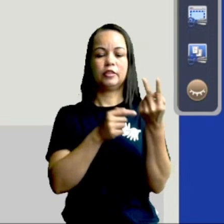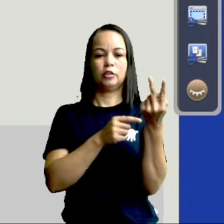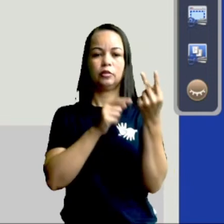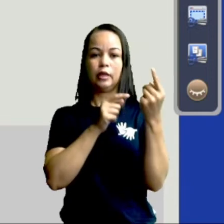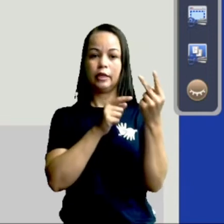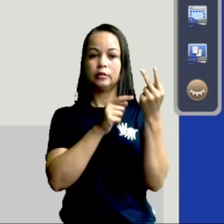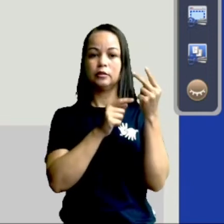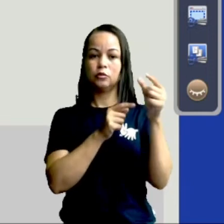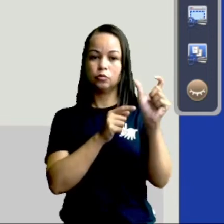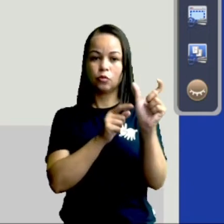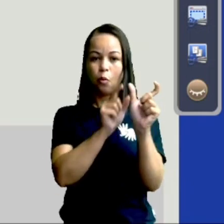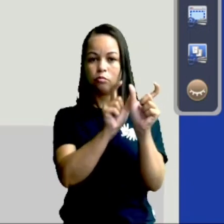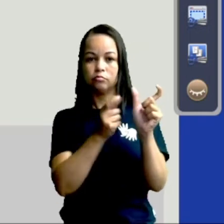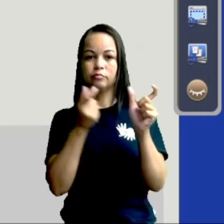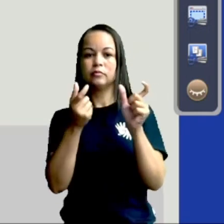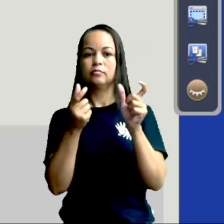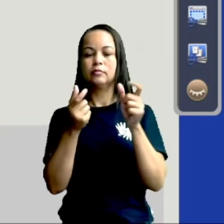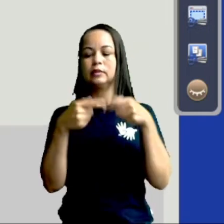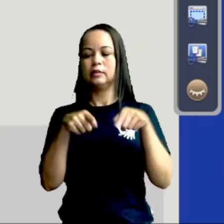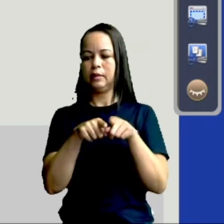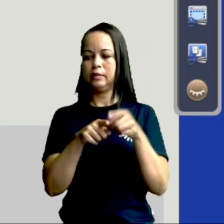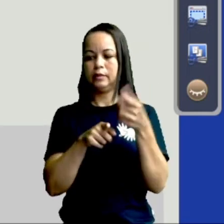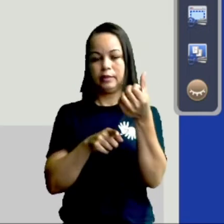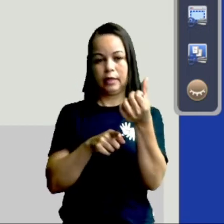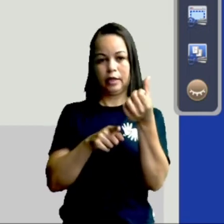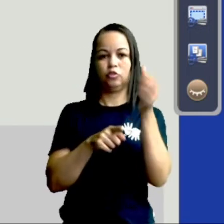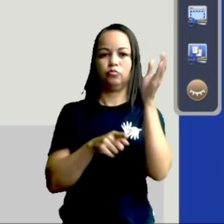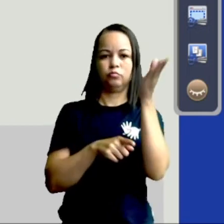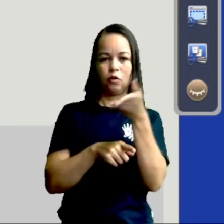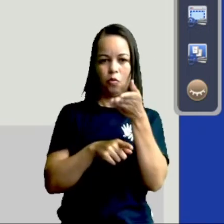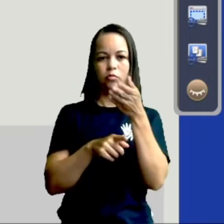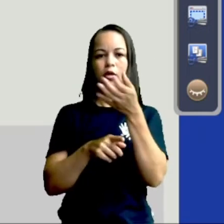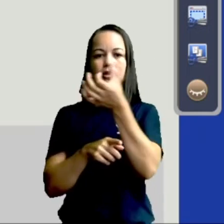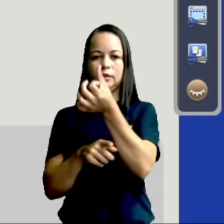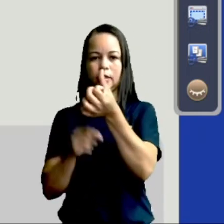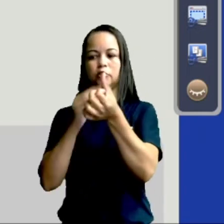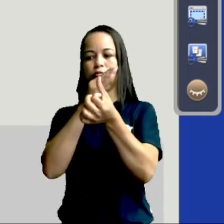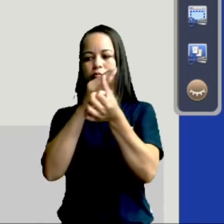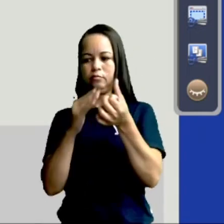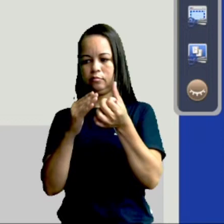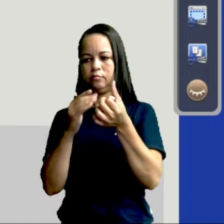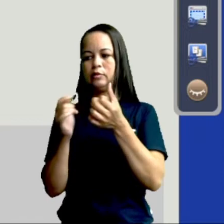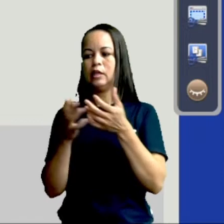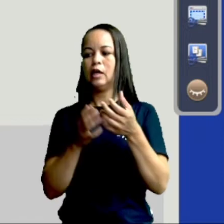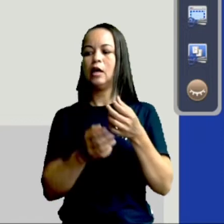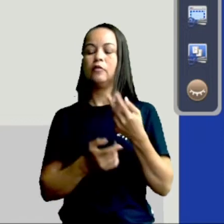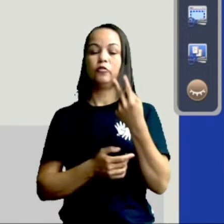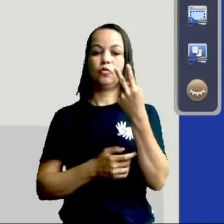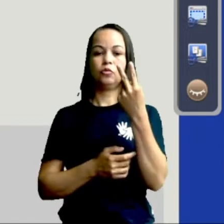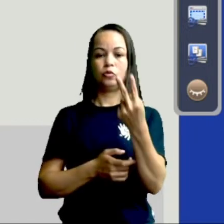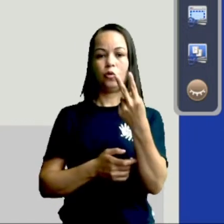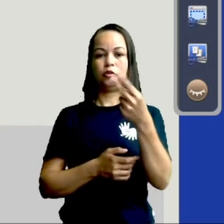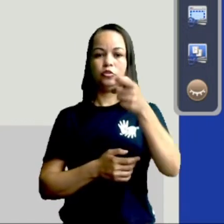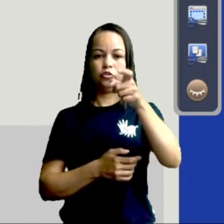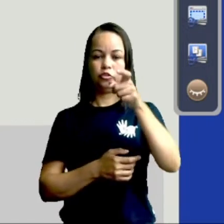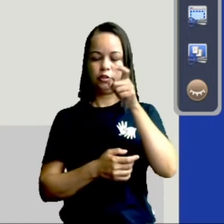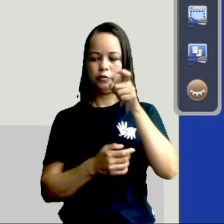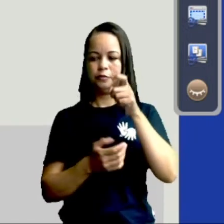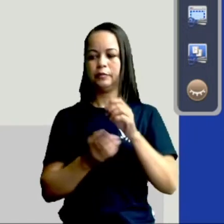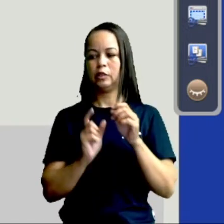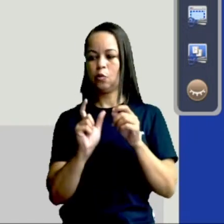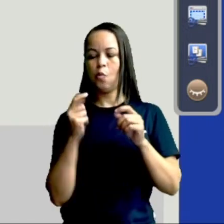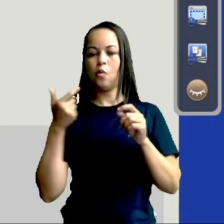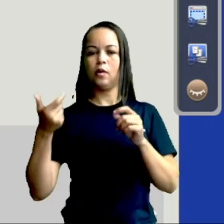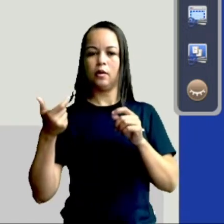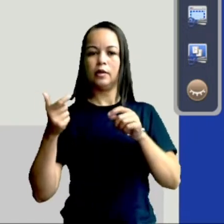né? Tirou 6 desse lado e desse. Esse 6 morreu com esse, aí ficou só 2x no primeiro membro. E do outro